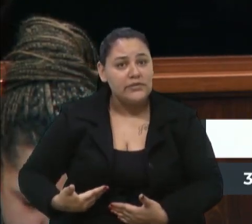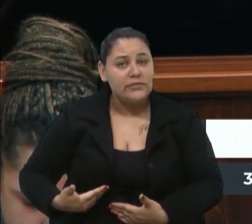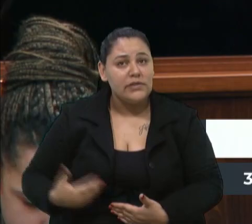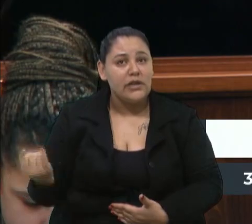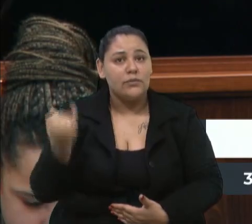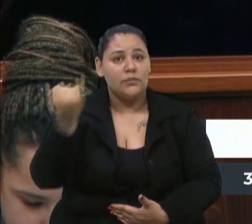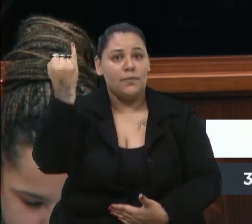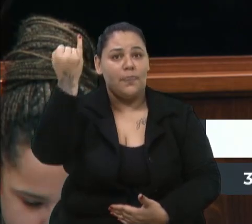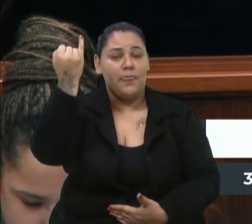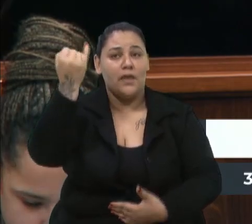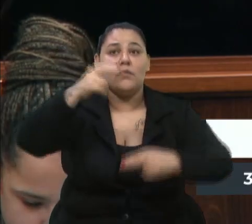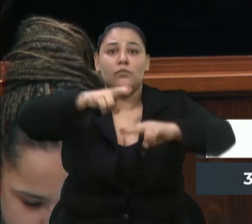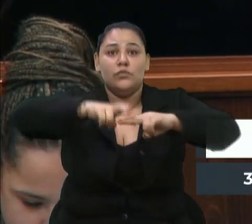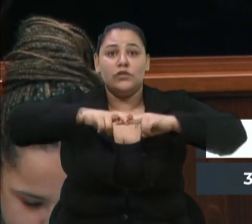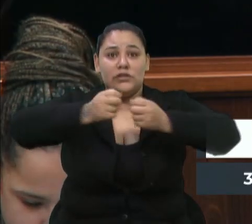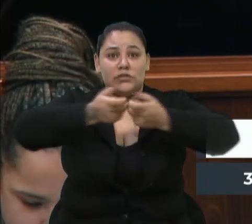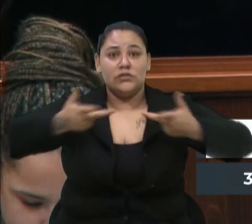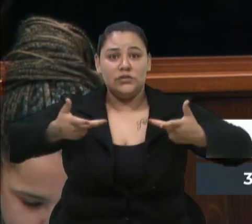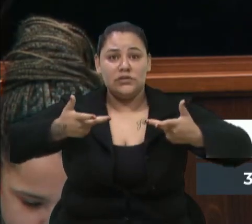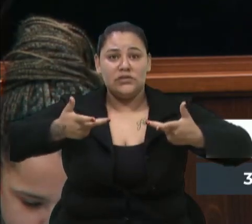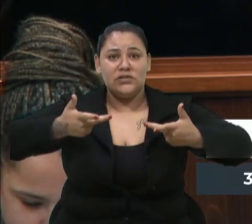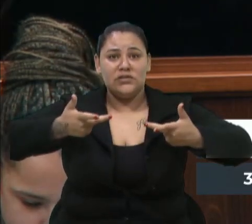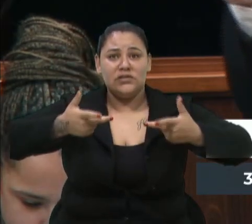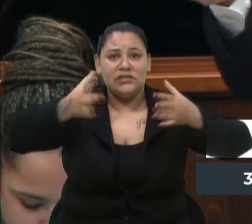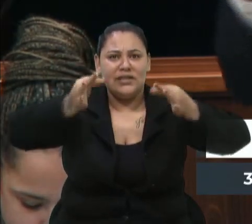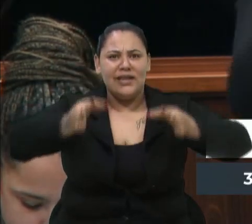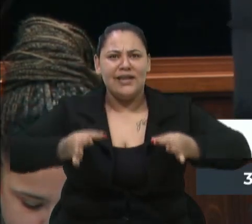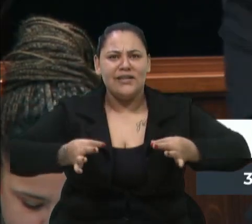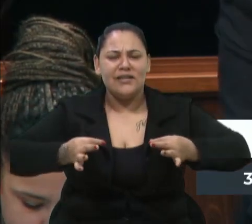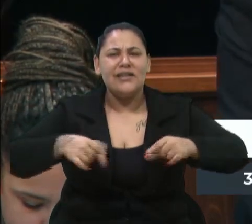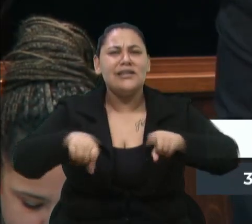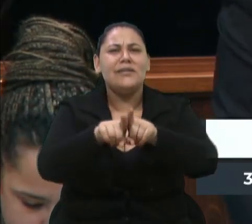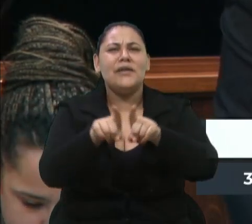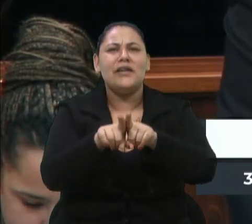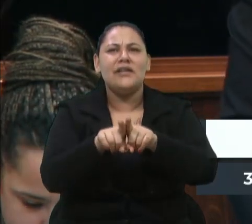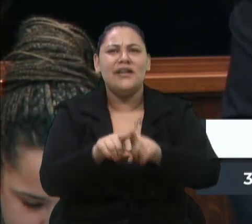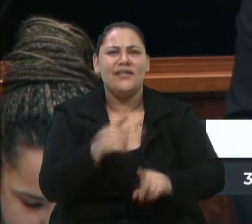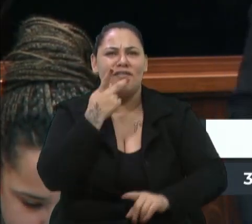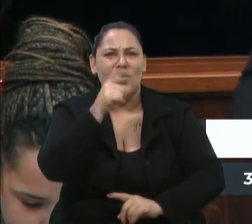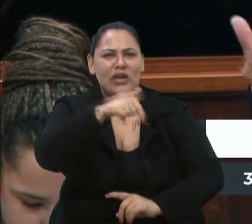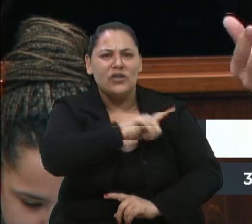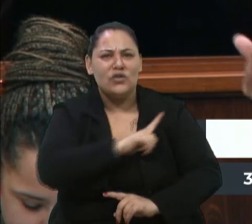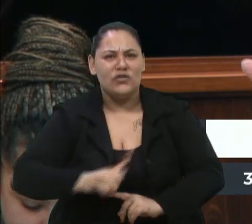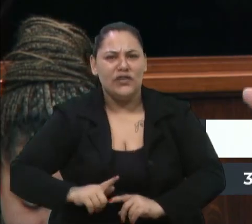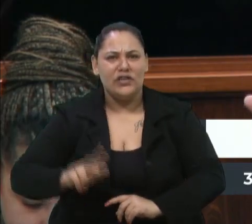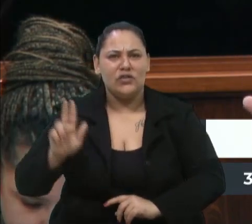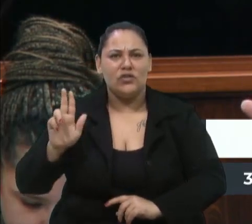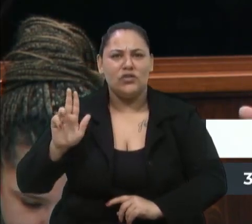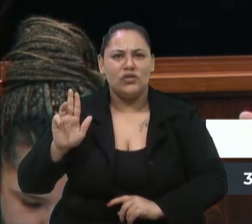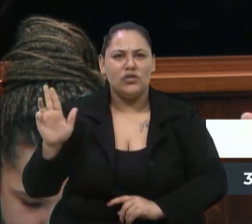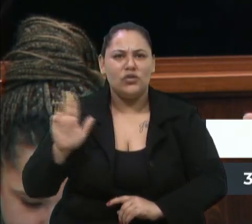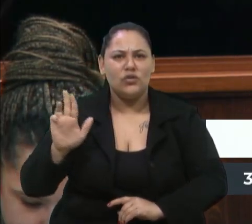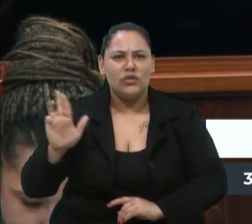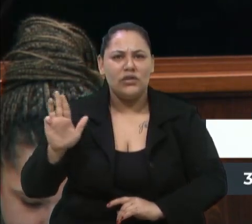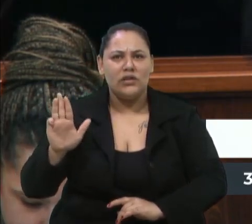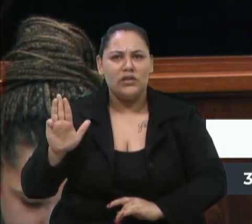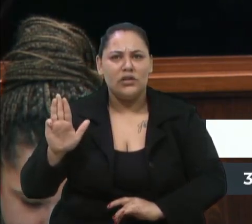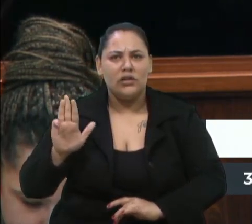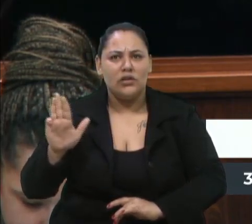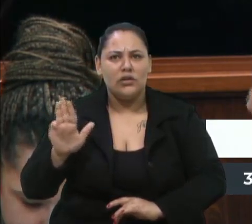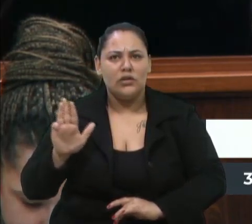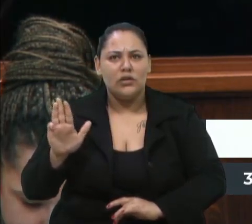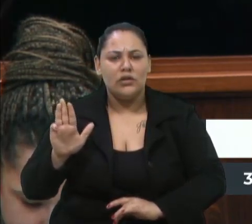É por esses e tantos outros motivos. Aliás, se falou aqui do governo Lula, mas eu vou lembrar vocês,